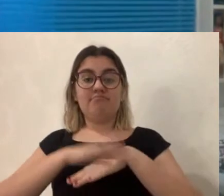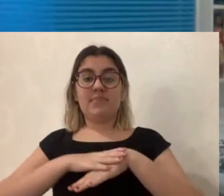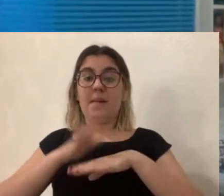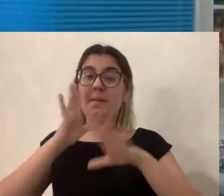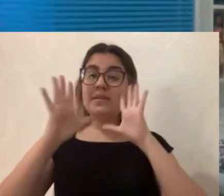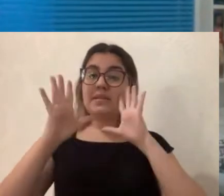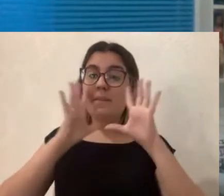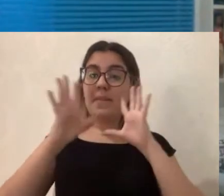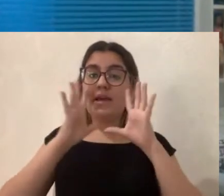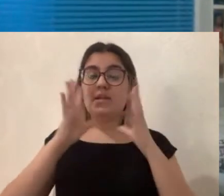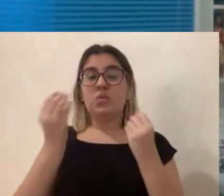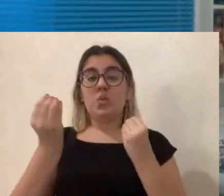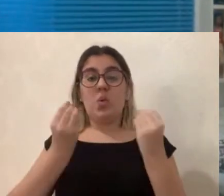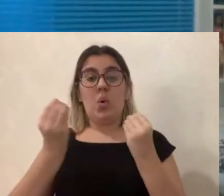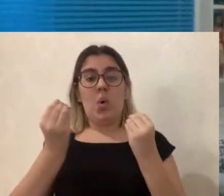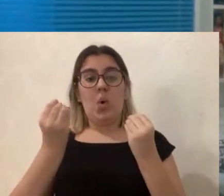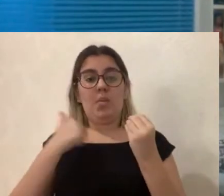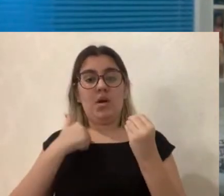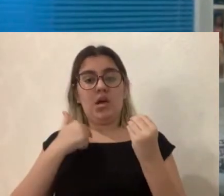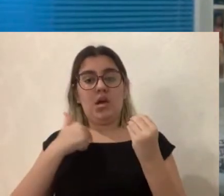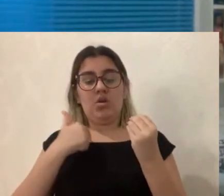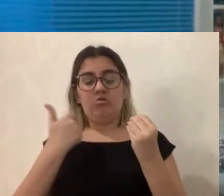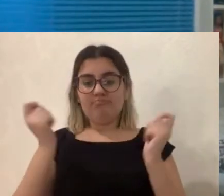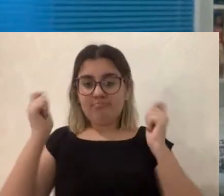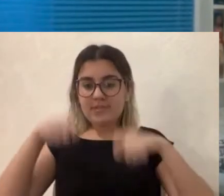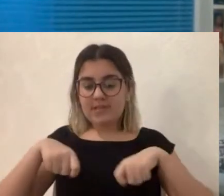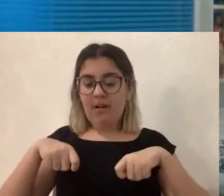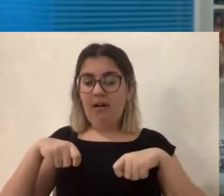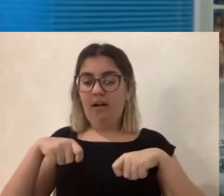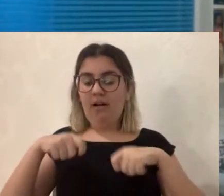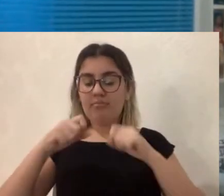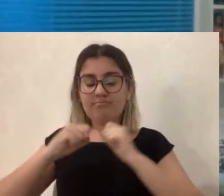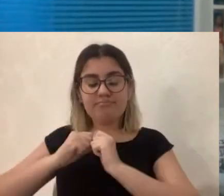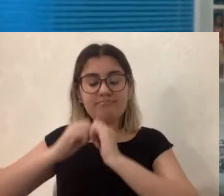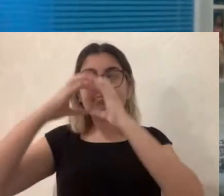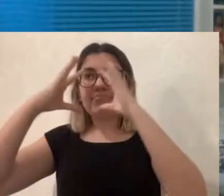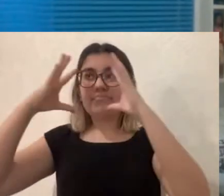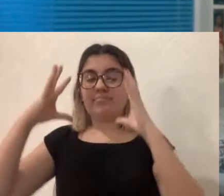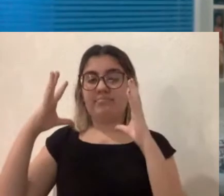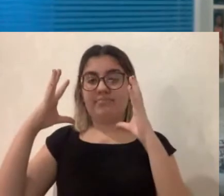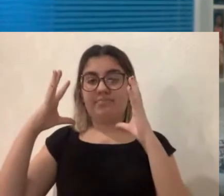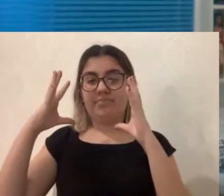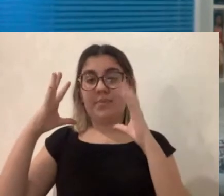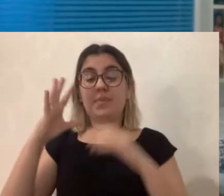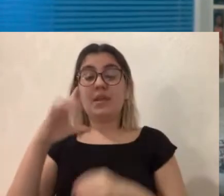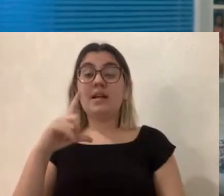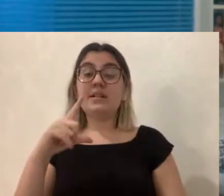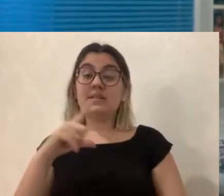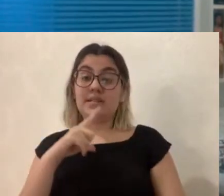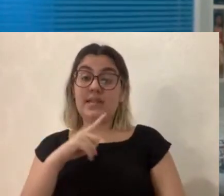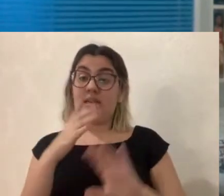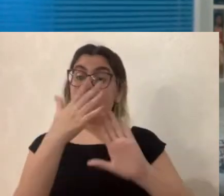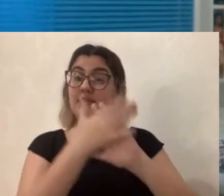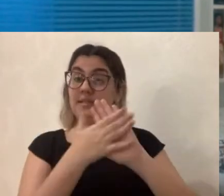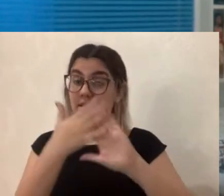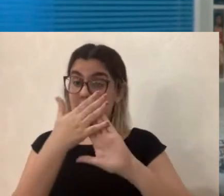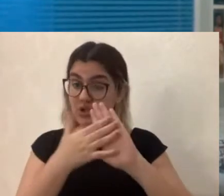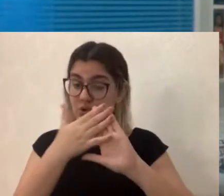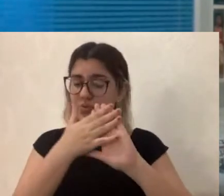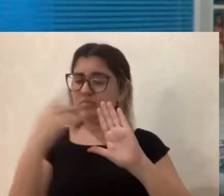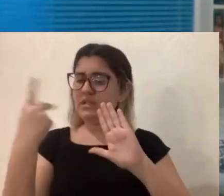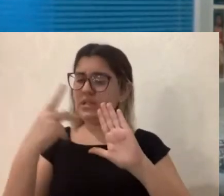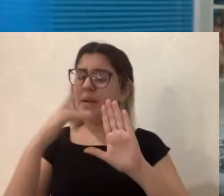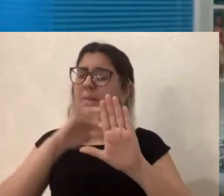te oferecer. Eu trago um texto que tem as suas metáforas, que tem as